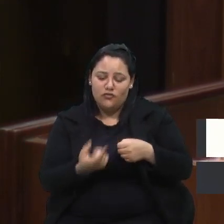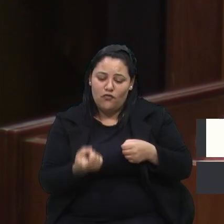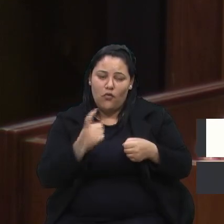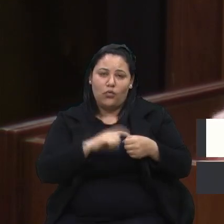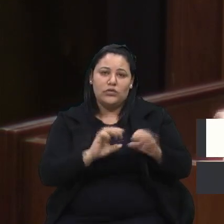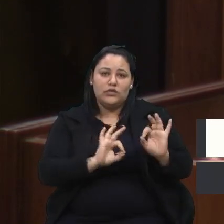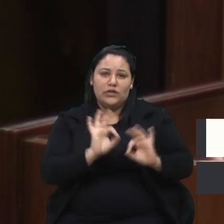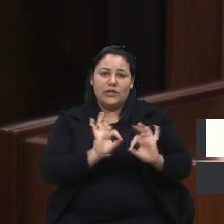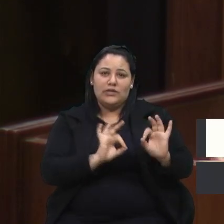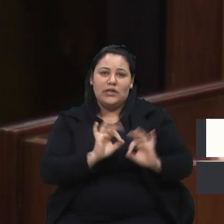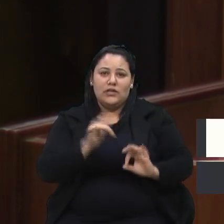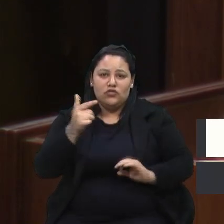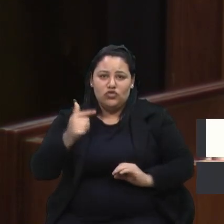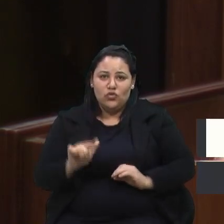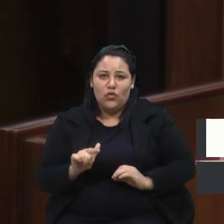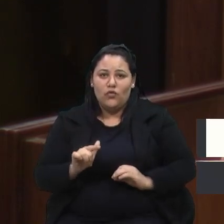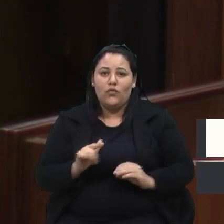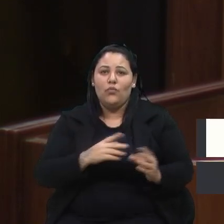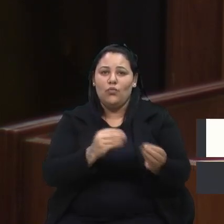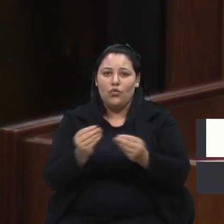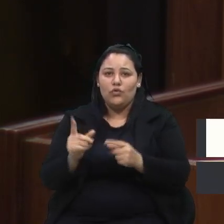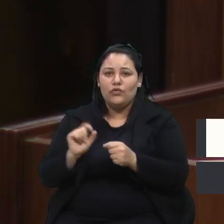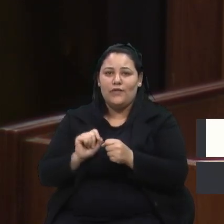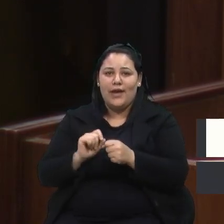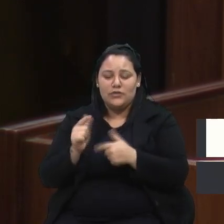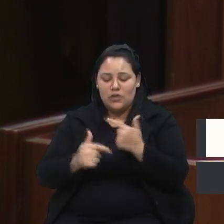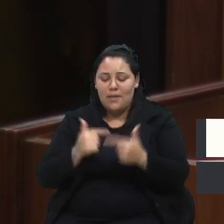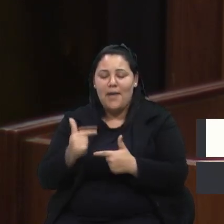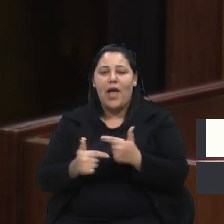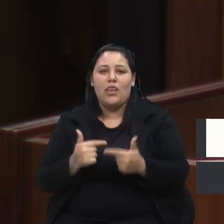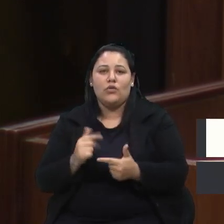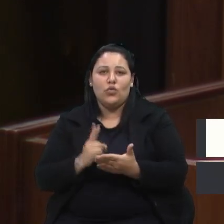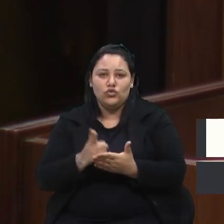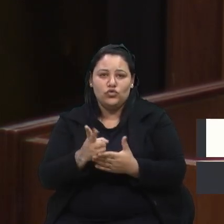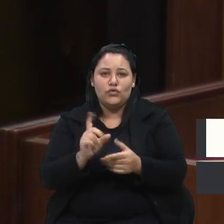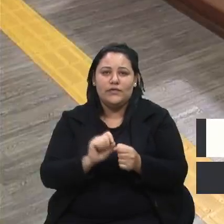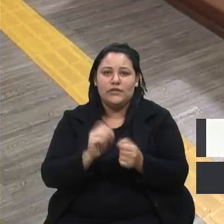novamente. Muito fizeram e muitos têm a fazer. Obrigado, gente. Obrigado, presidente.